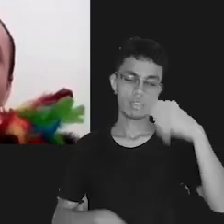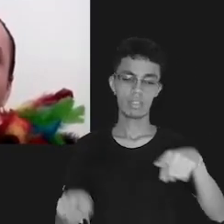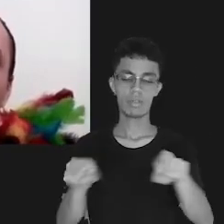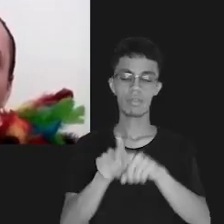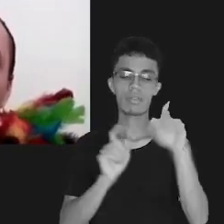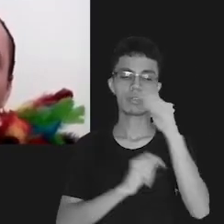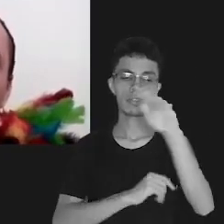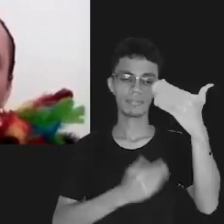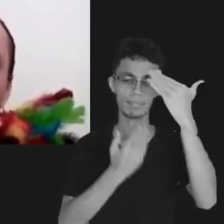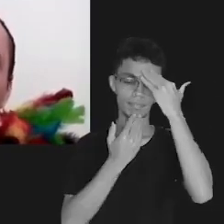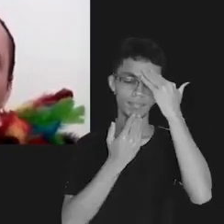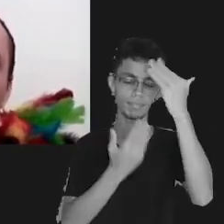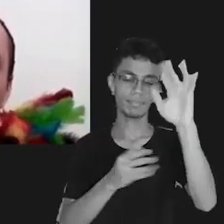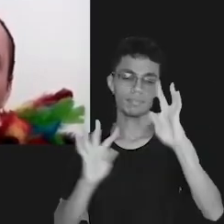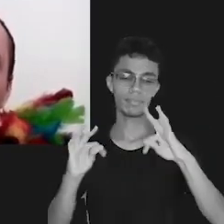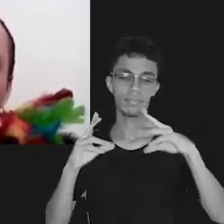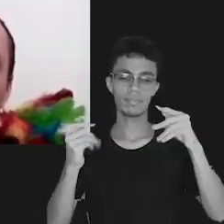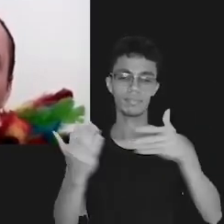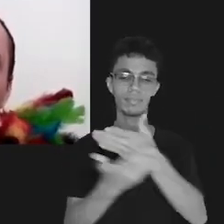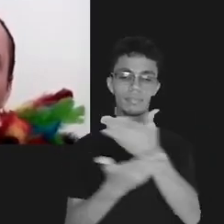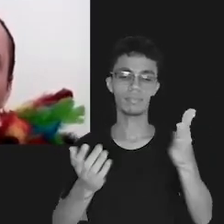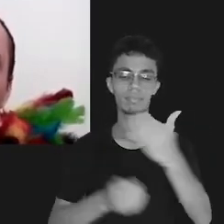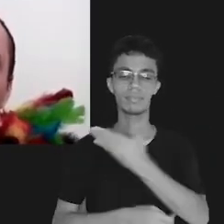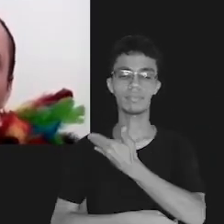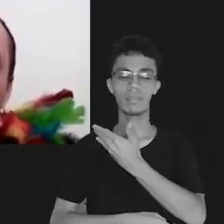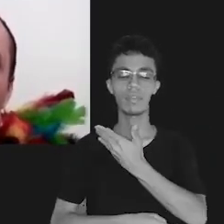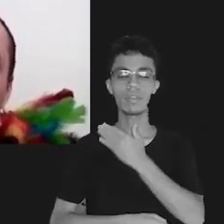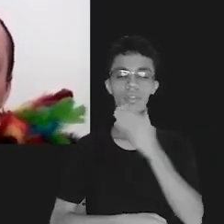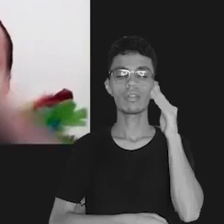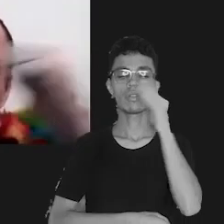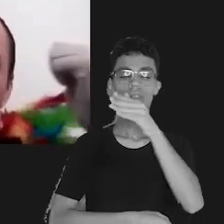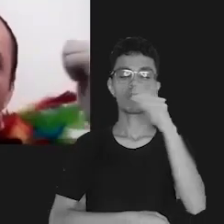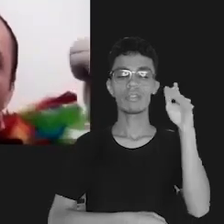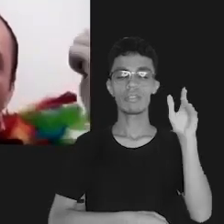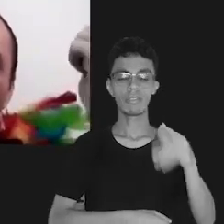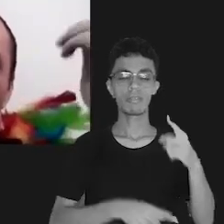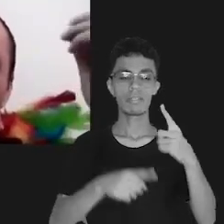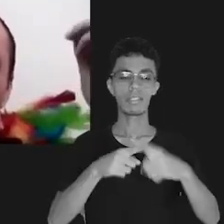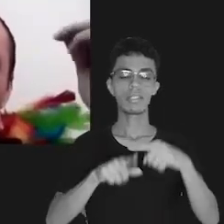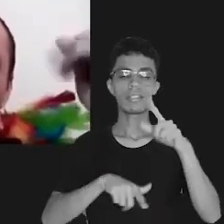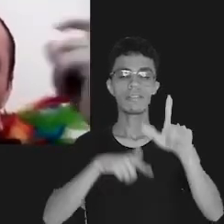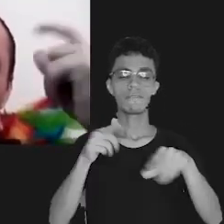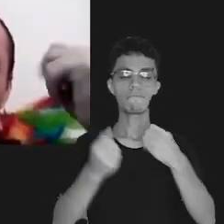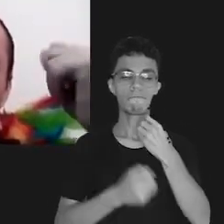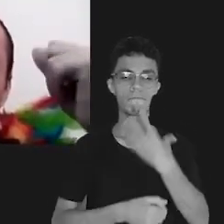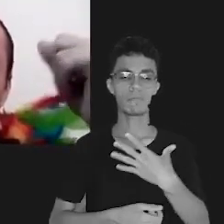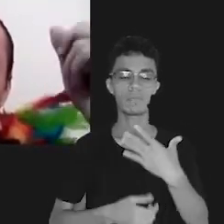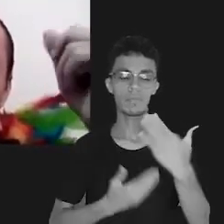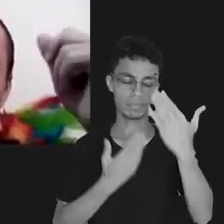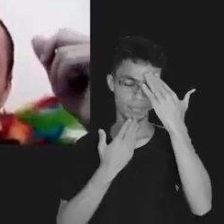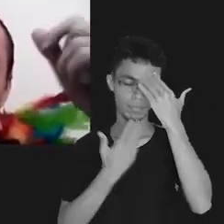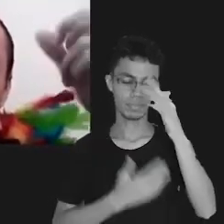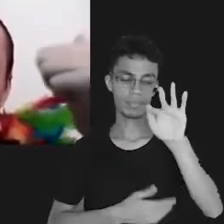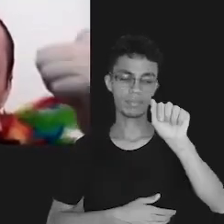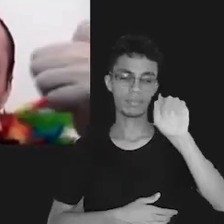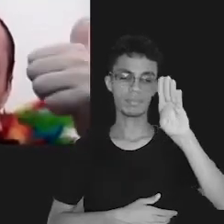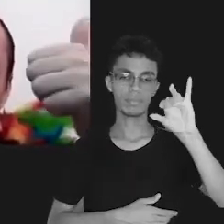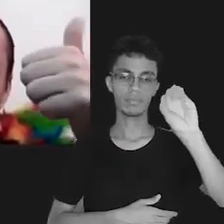Aliás, agradeço imensamente a todos esses colegas, essas colegas, porque trabalharam muito bem. Obrigado,